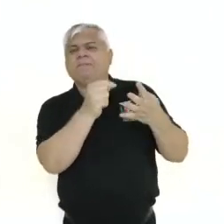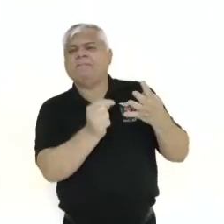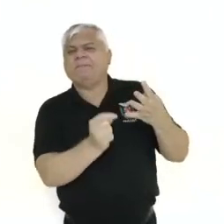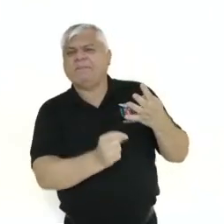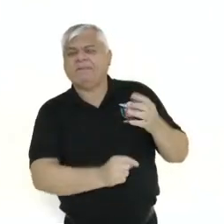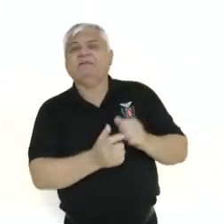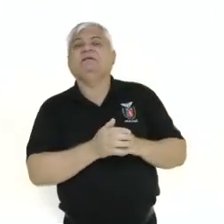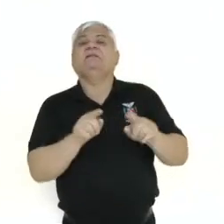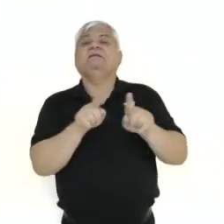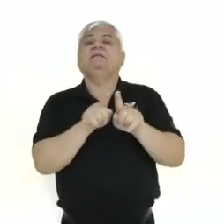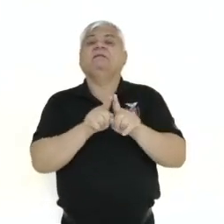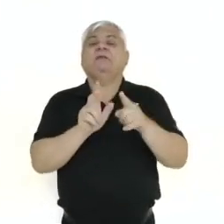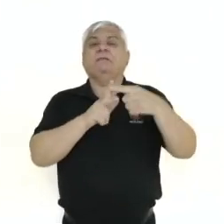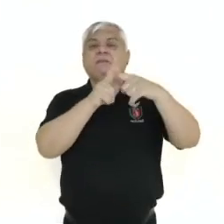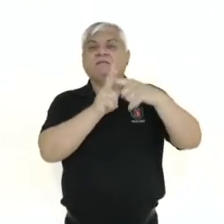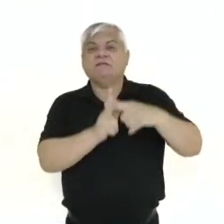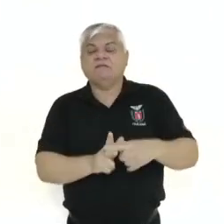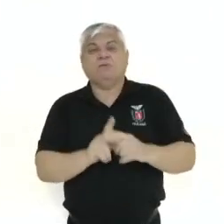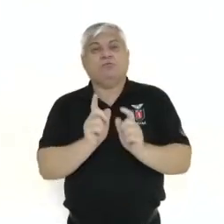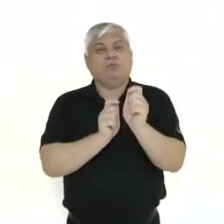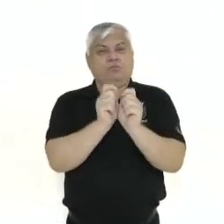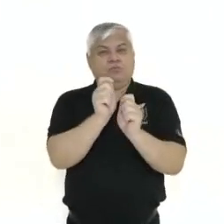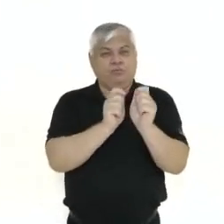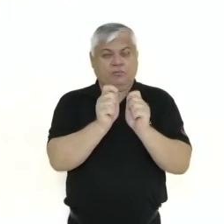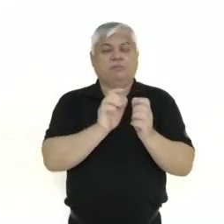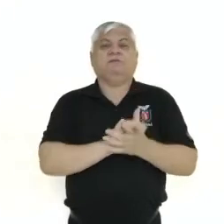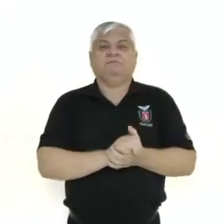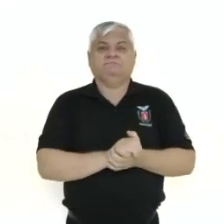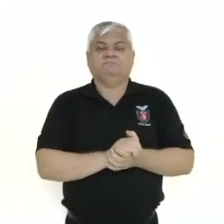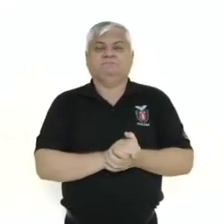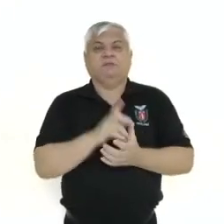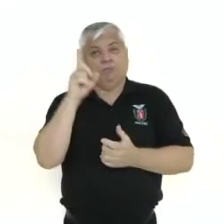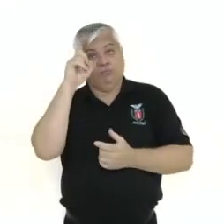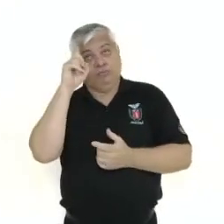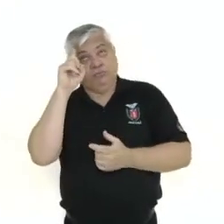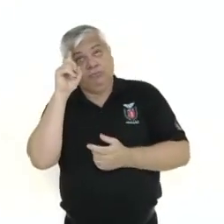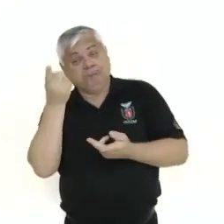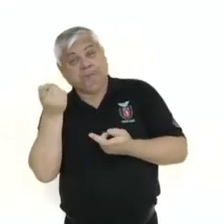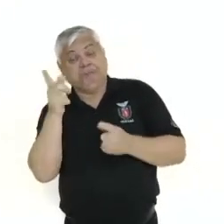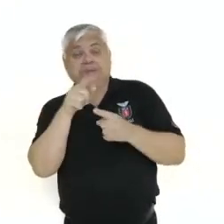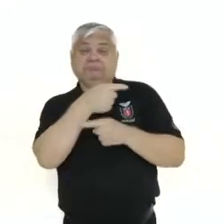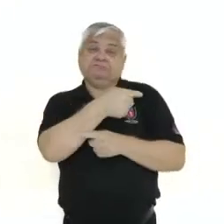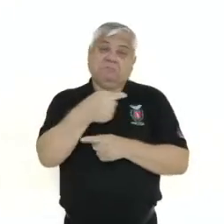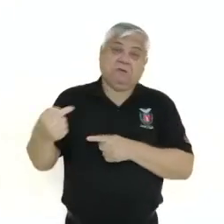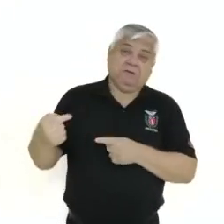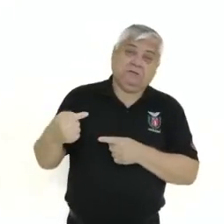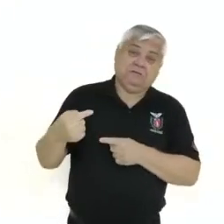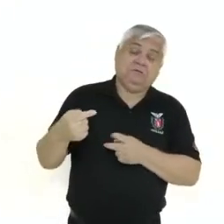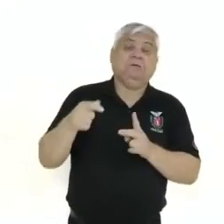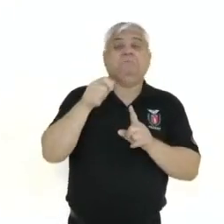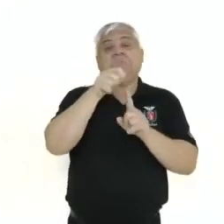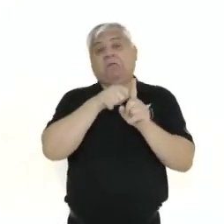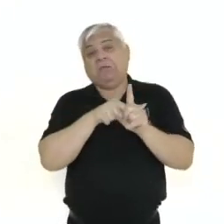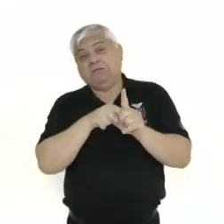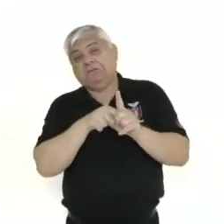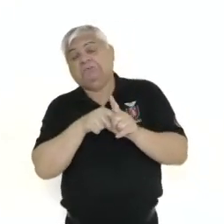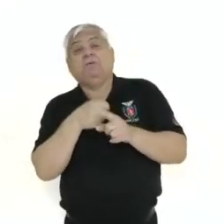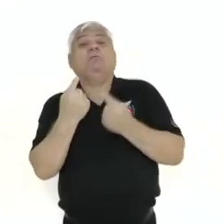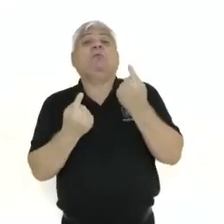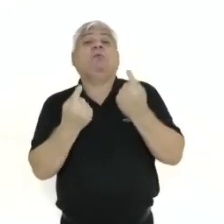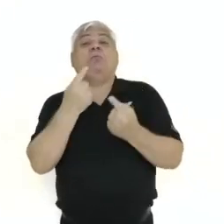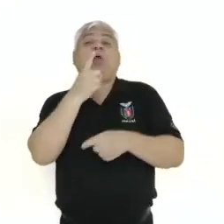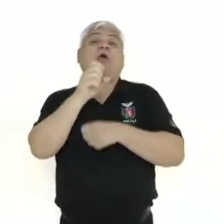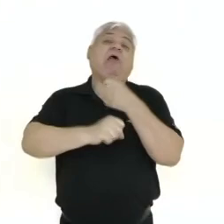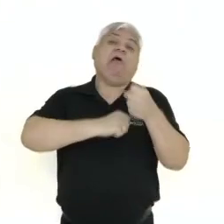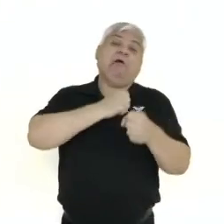será a manutenção de controle, se você vai fazer esse controle diário, semanal, mensal ou anual. Isso vai